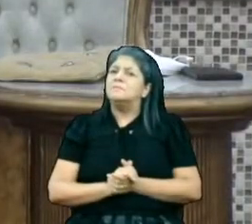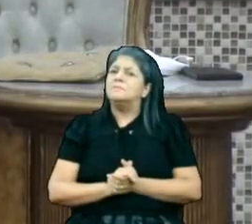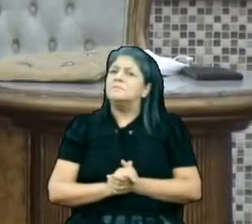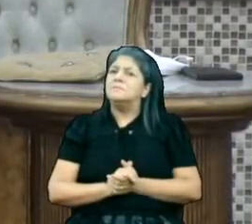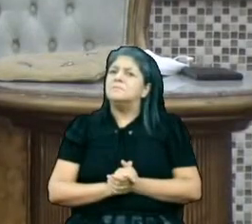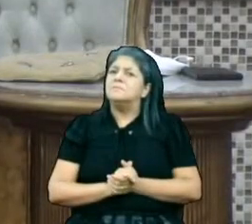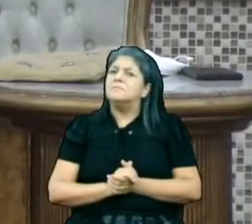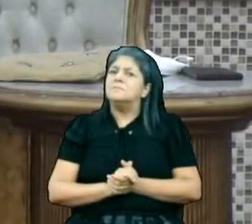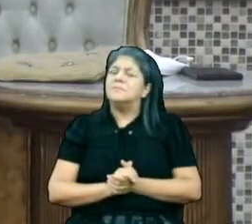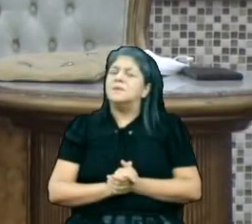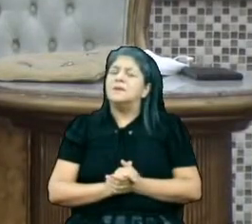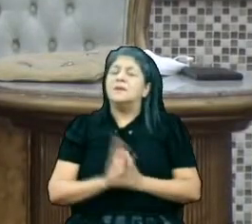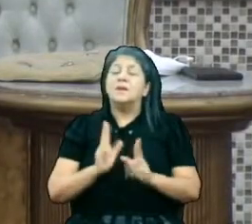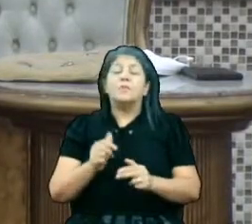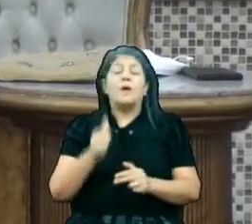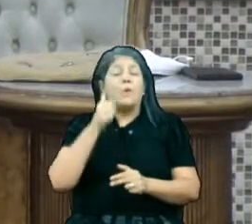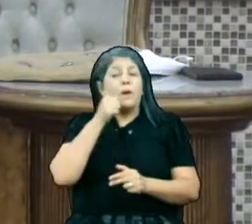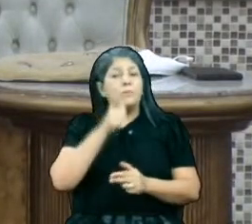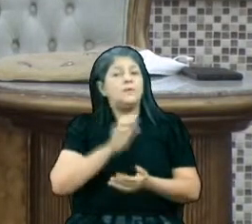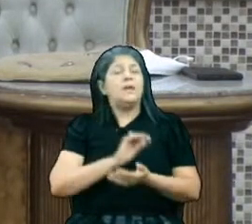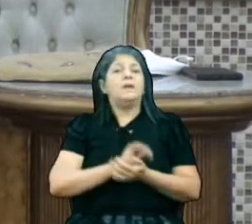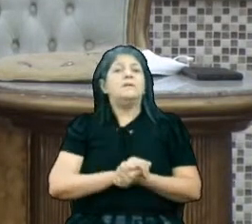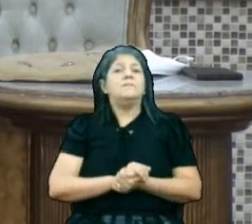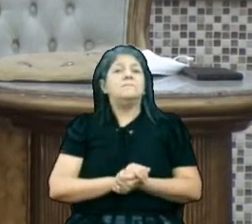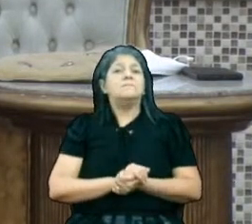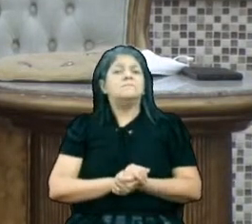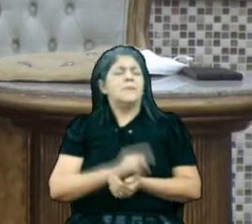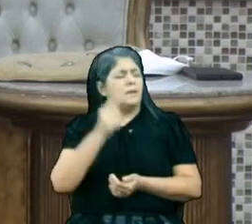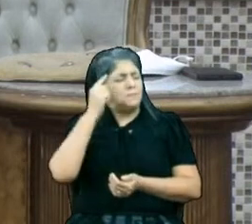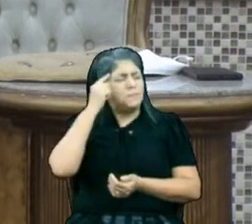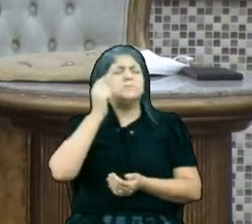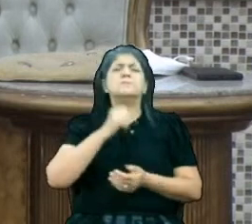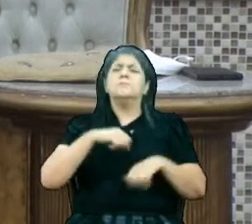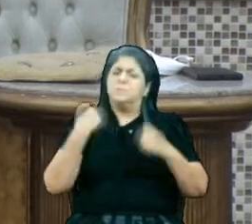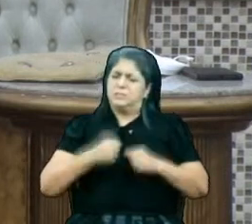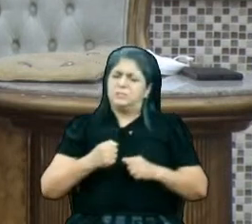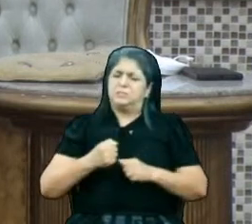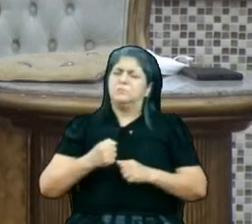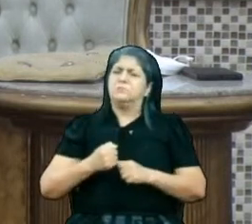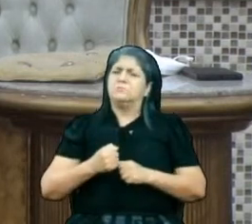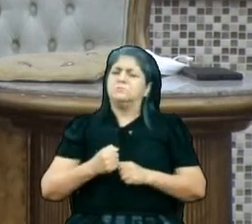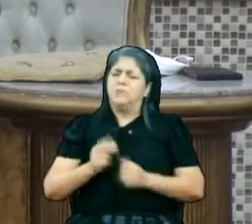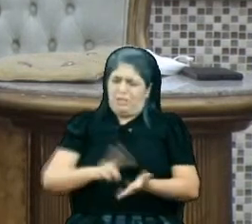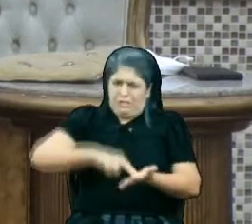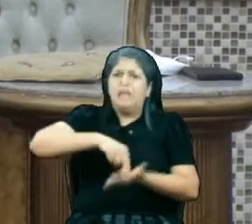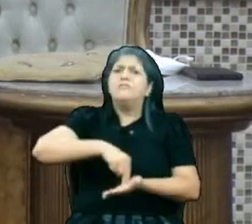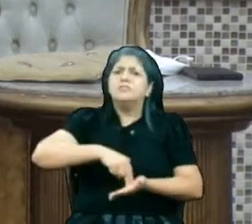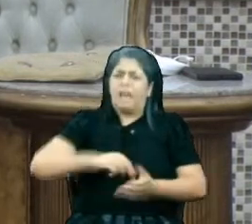vou acender a Candeia e vou varrer aqui tudo eu vou limpar tudo aqui